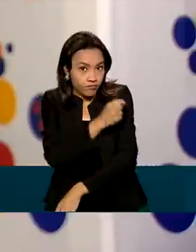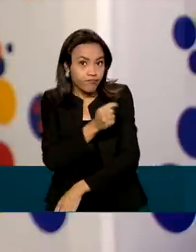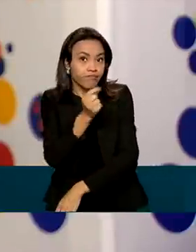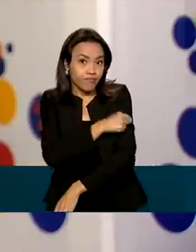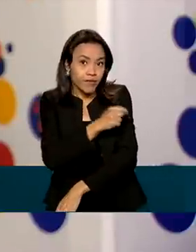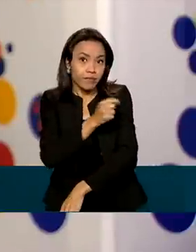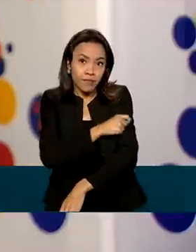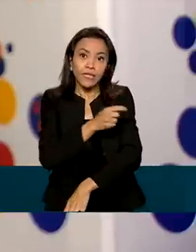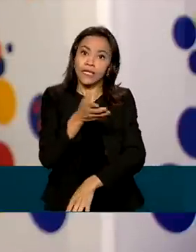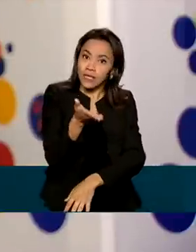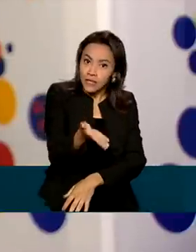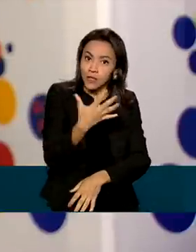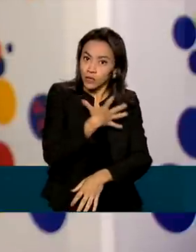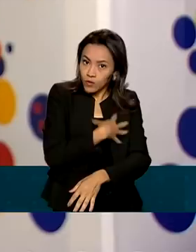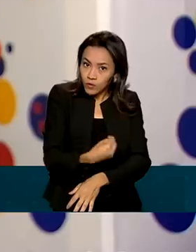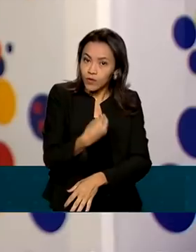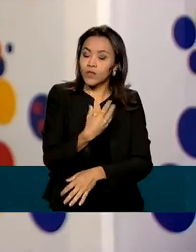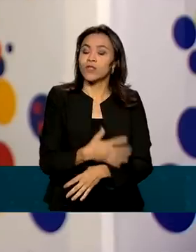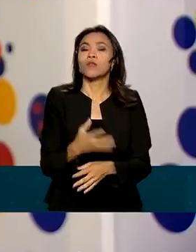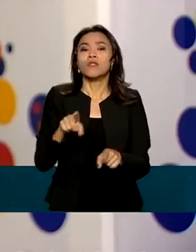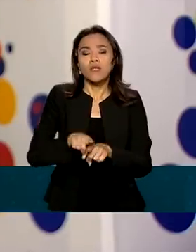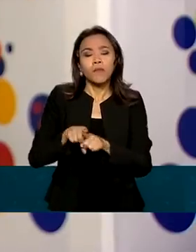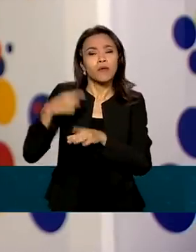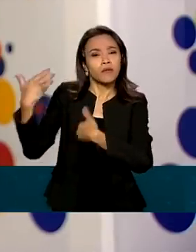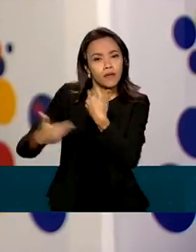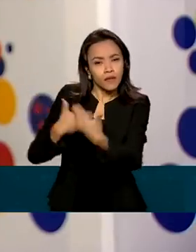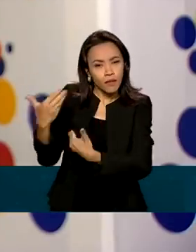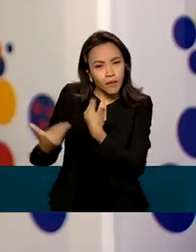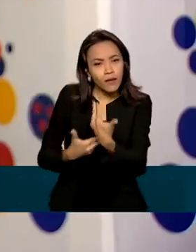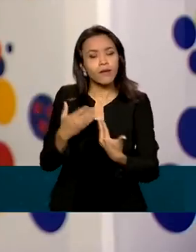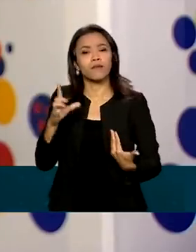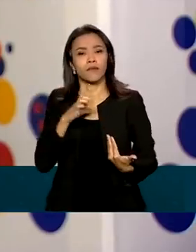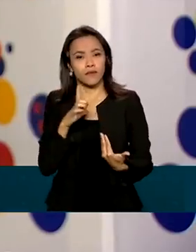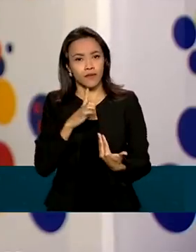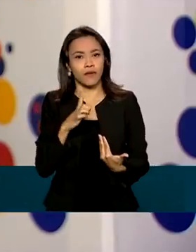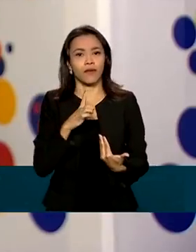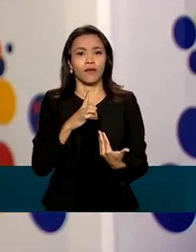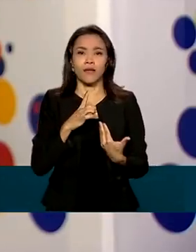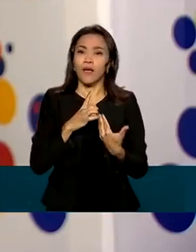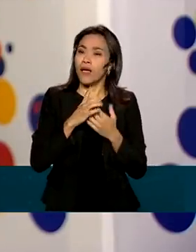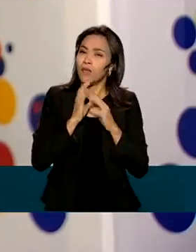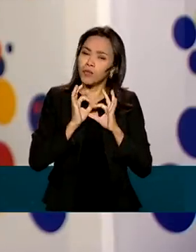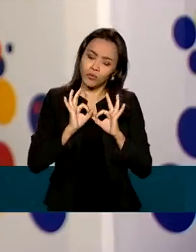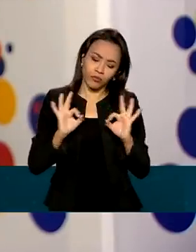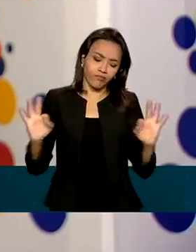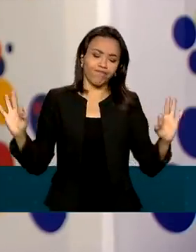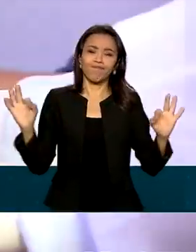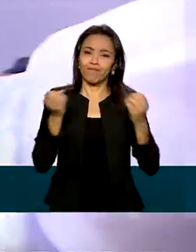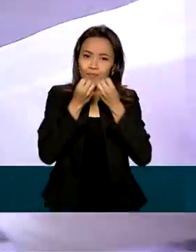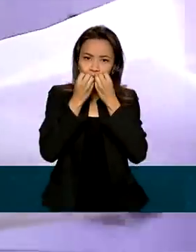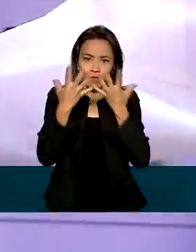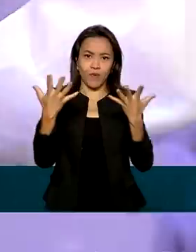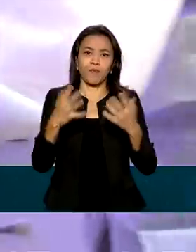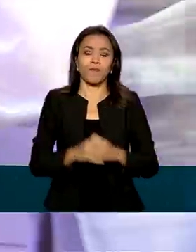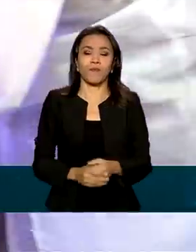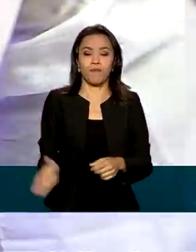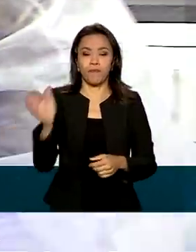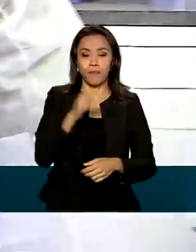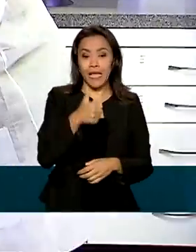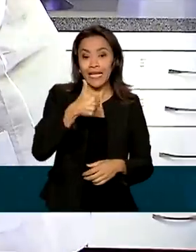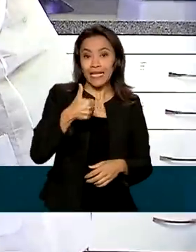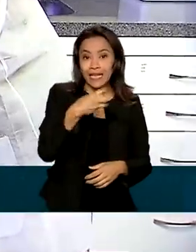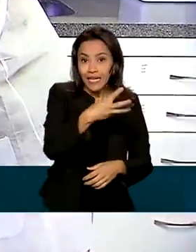com o treinamento que a gente tem, que é proporcionado através do Hemocentro. É muito tranquilo, muito bom. Cerca de 13